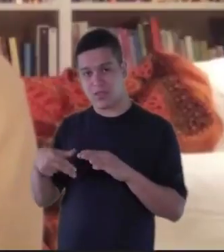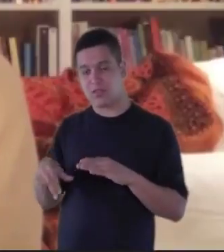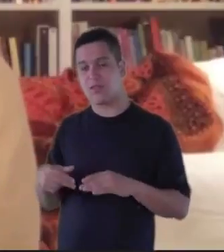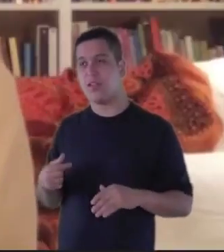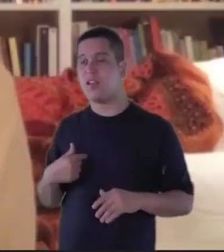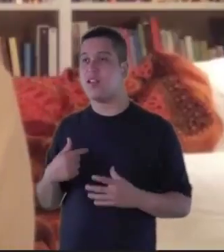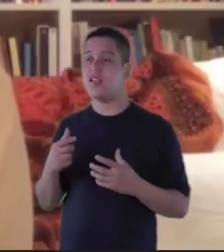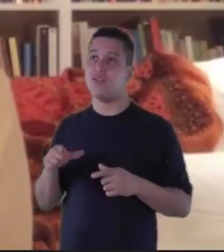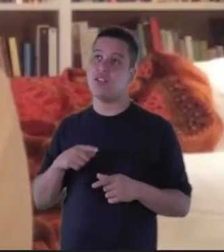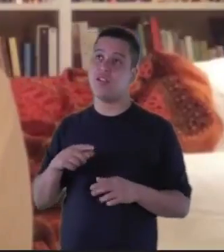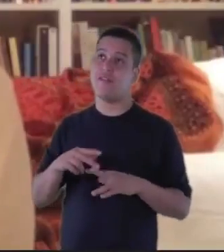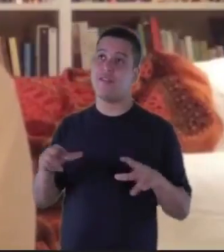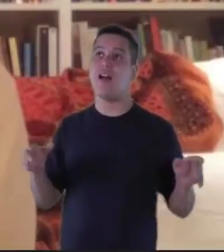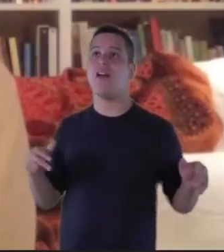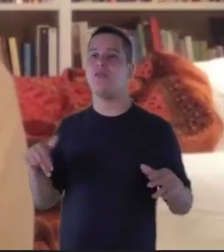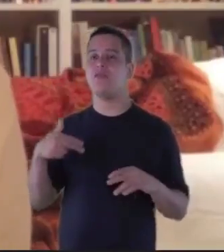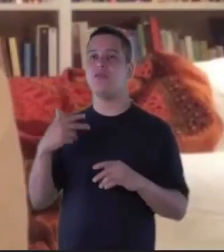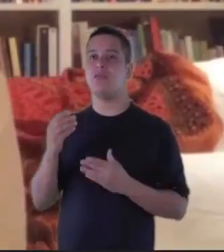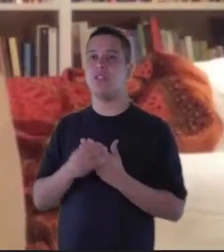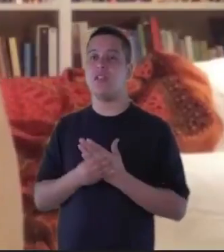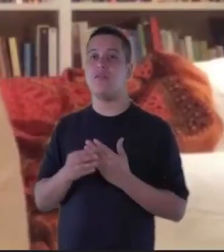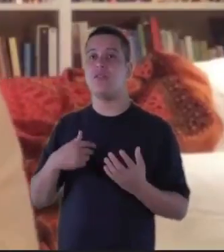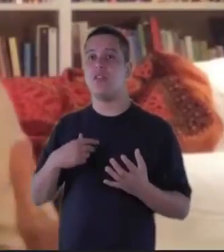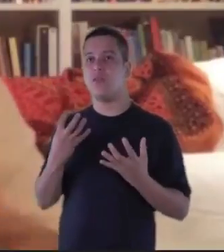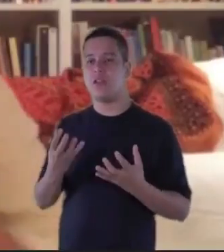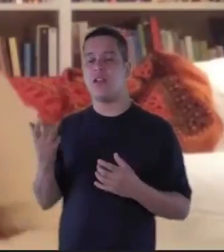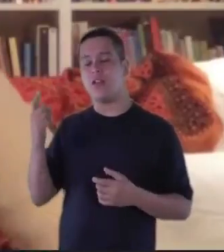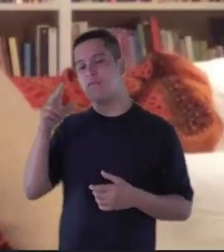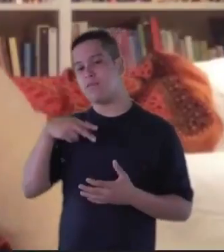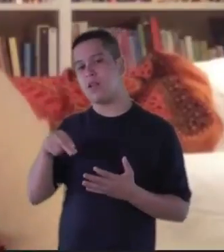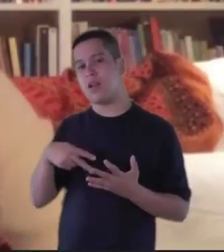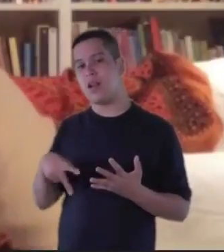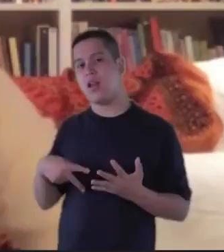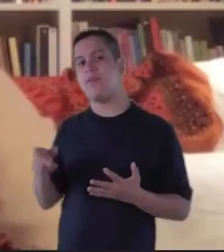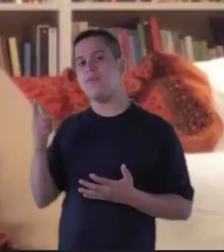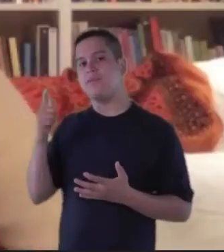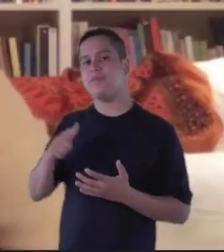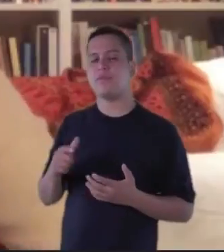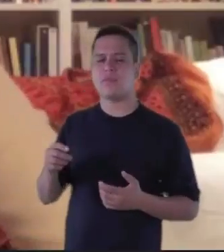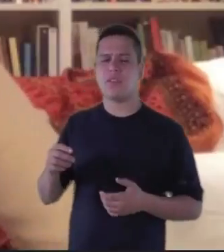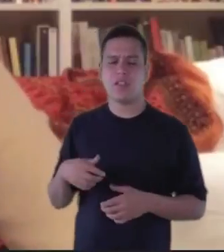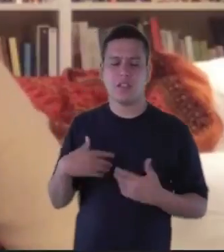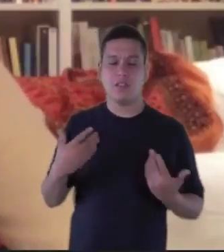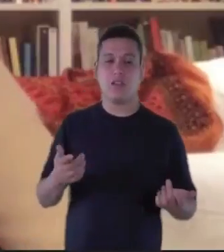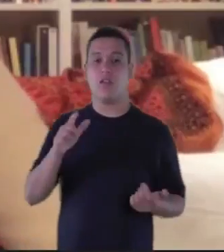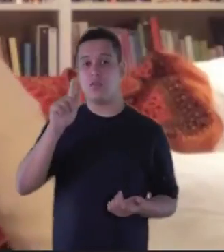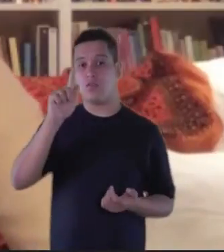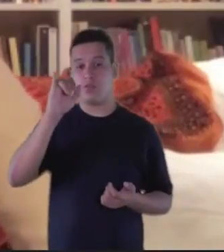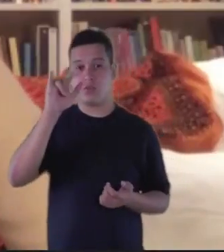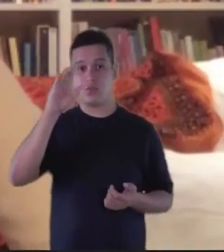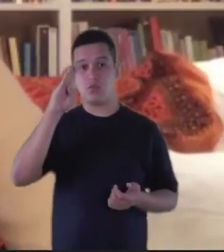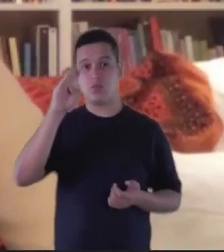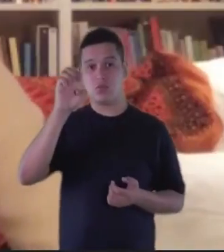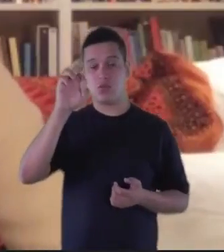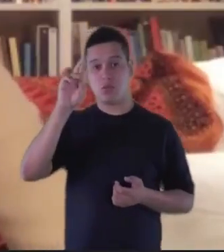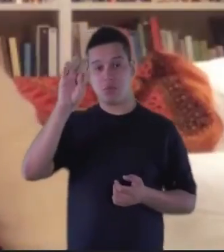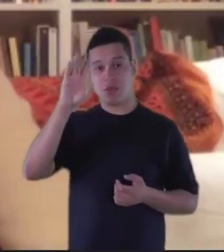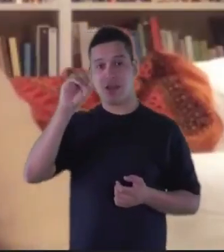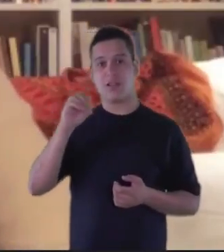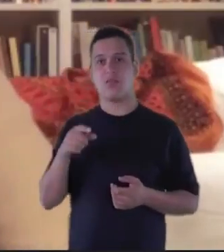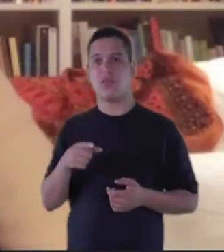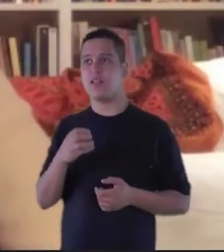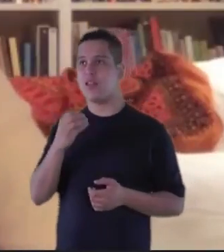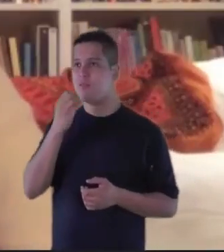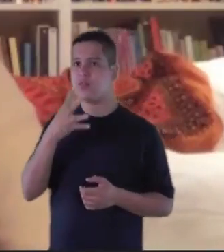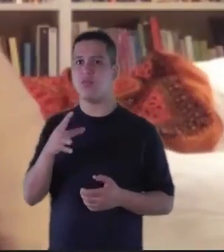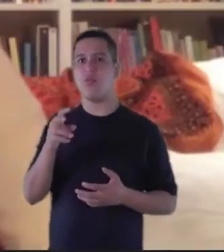lido. Mas, de fato, o Gilberto Braga, assim, era fantástico. E o texto dele sempre muito bom, muito sofisticado,